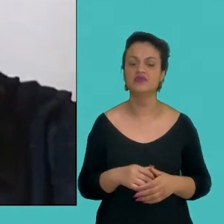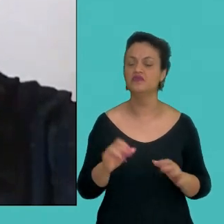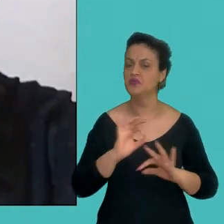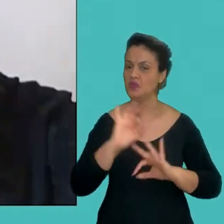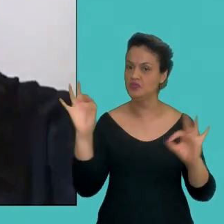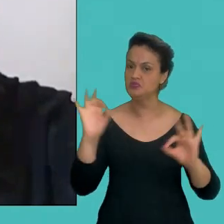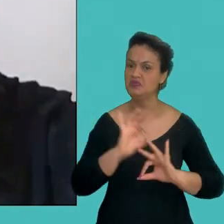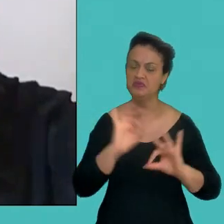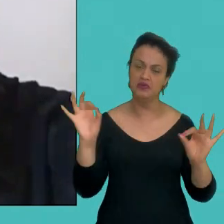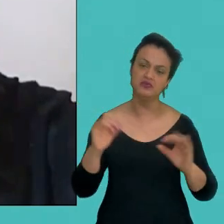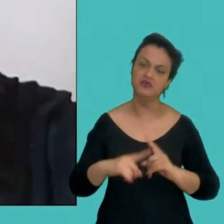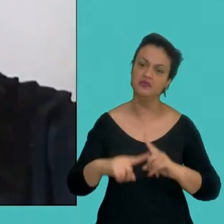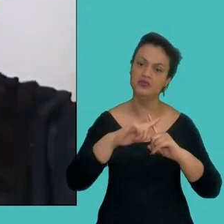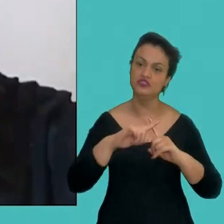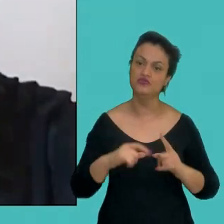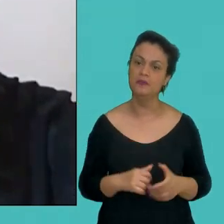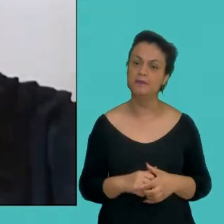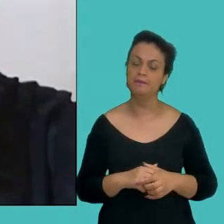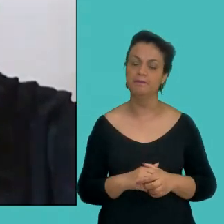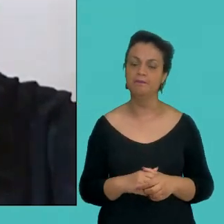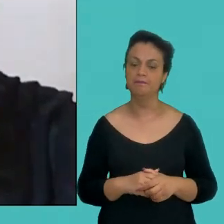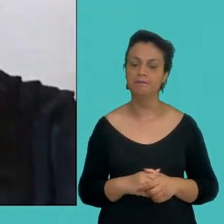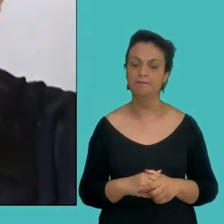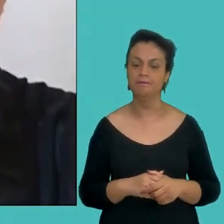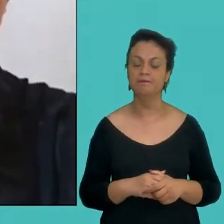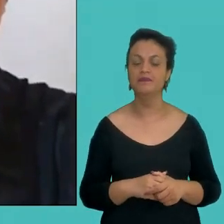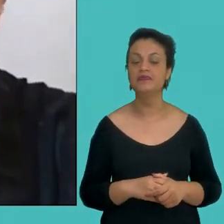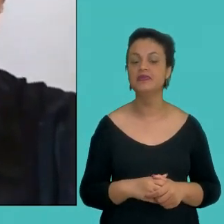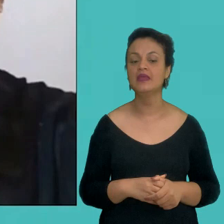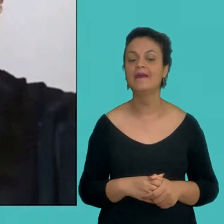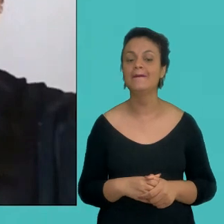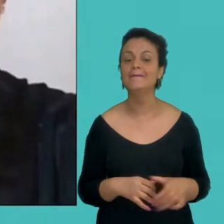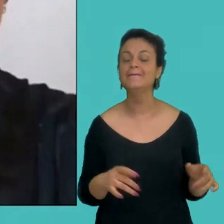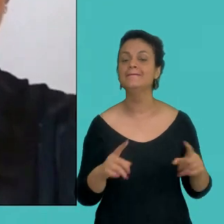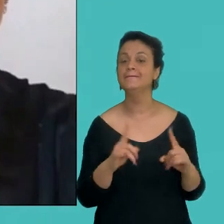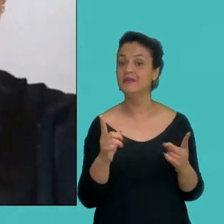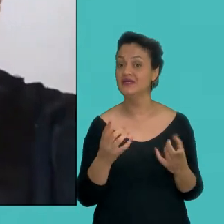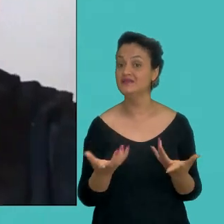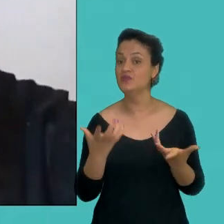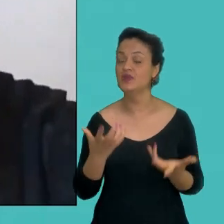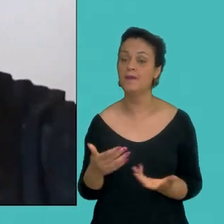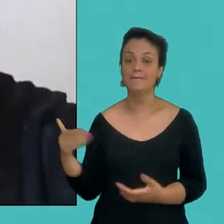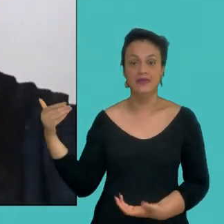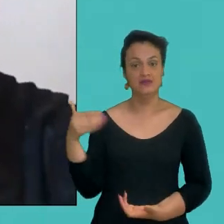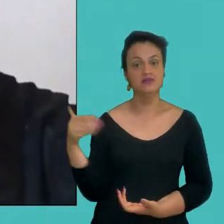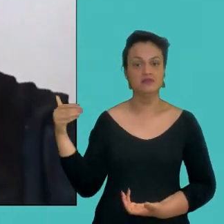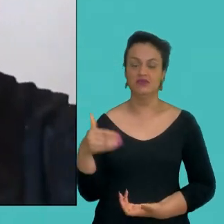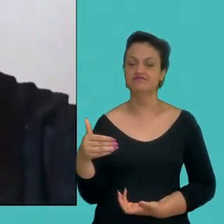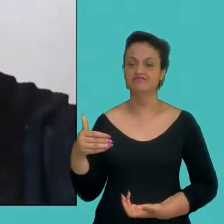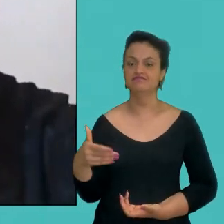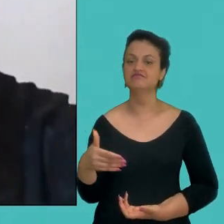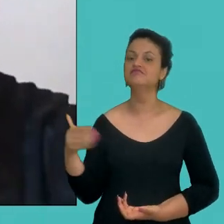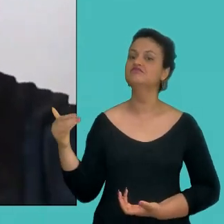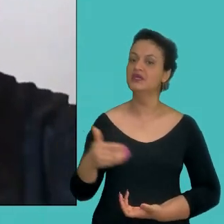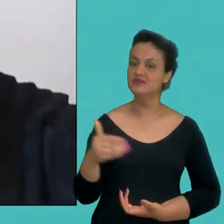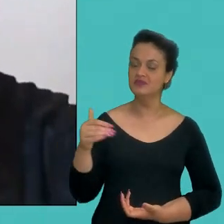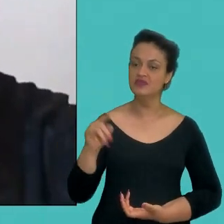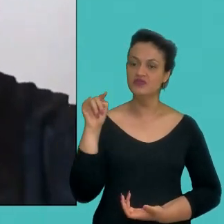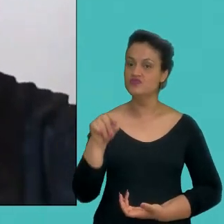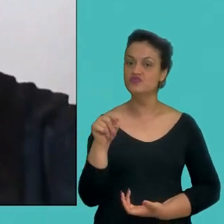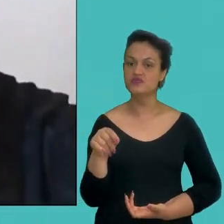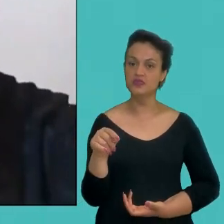também extraordinária, muito boa, muito positiva. Agora, eu fazia parte disso